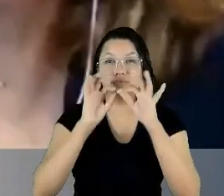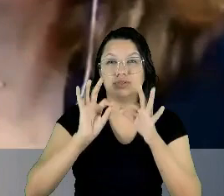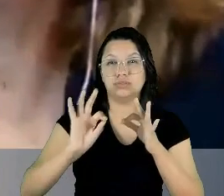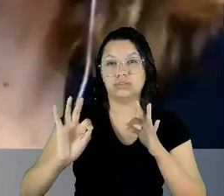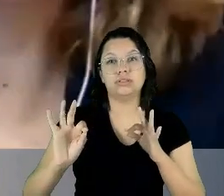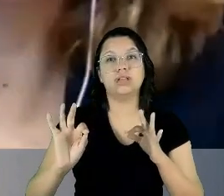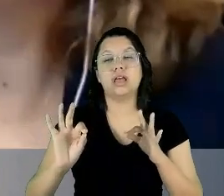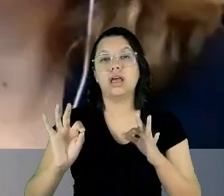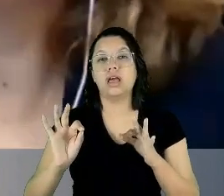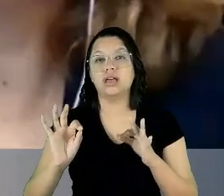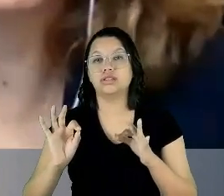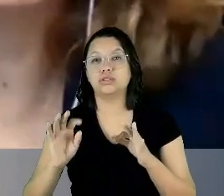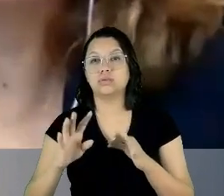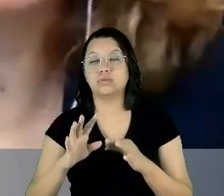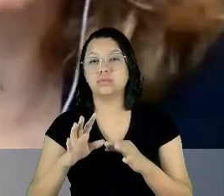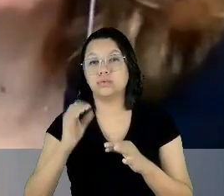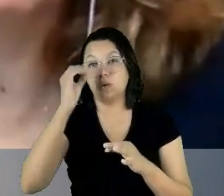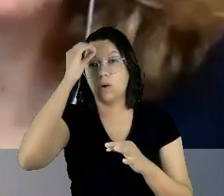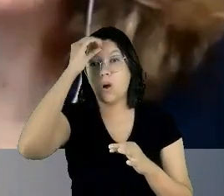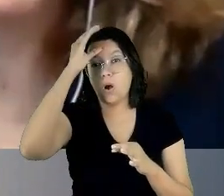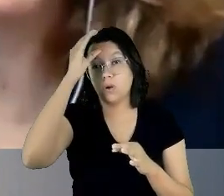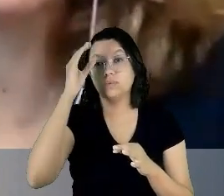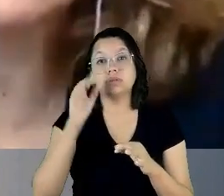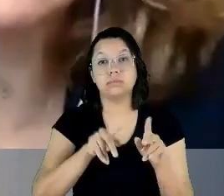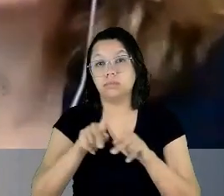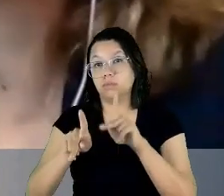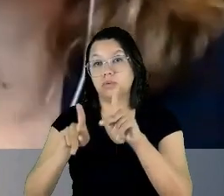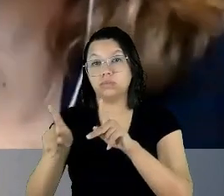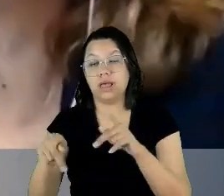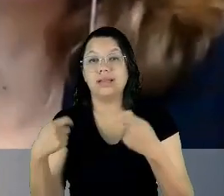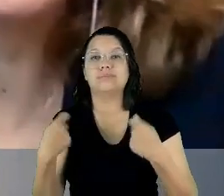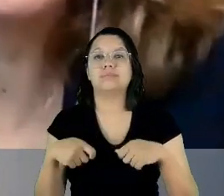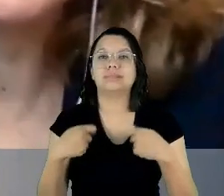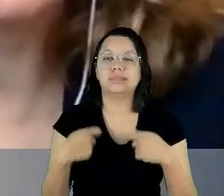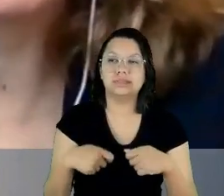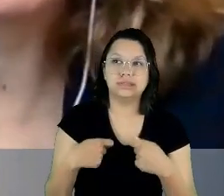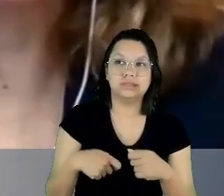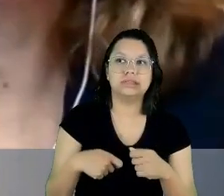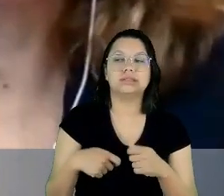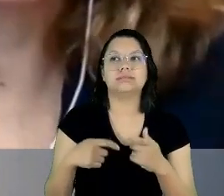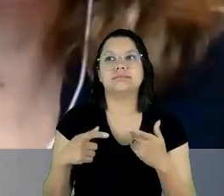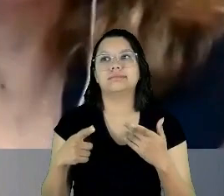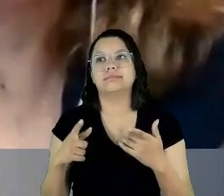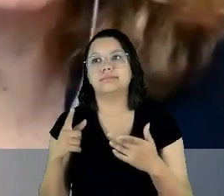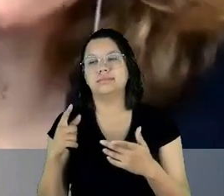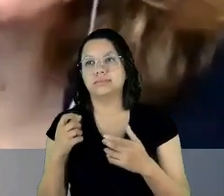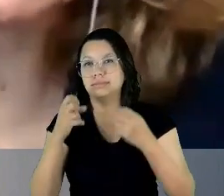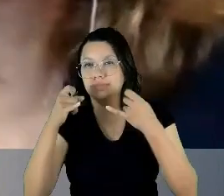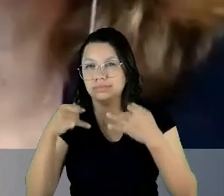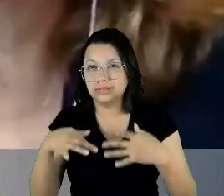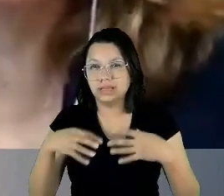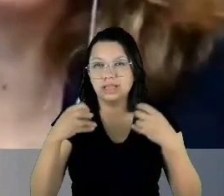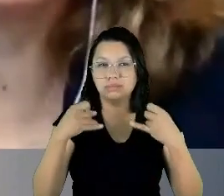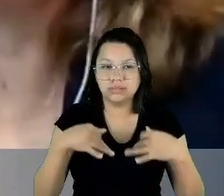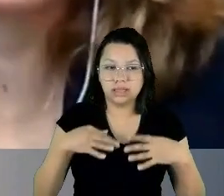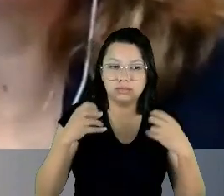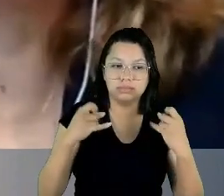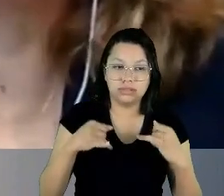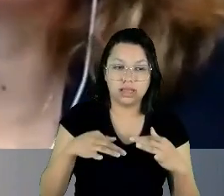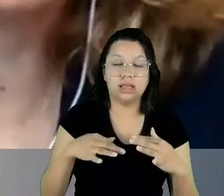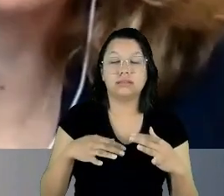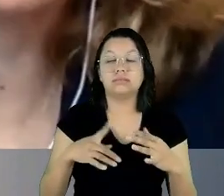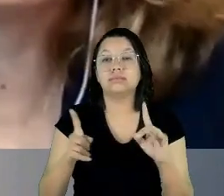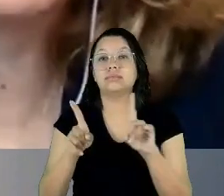distantes também do conhecimento popular e precisam ser sempre explicados, enfim,